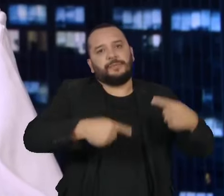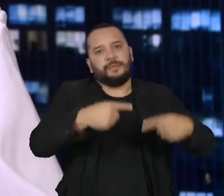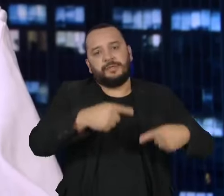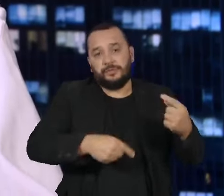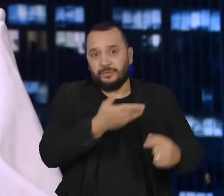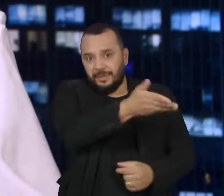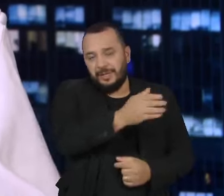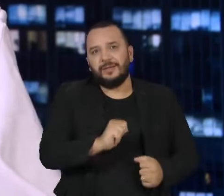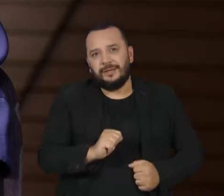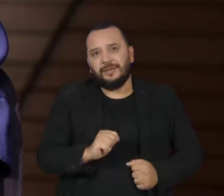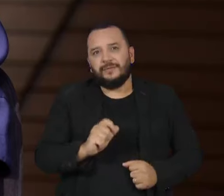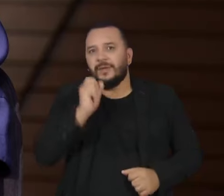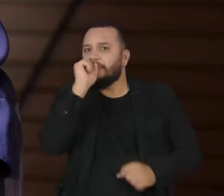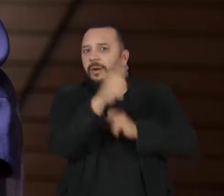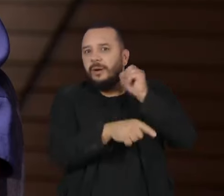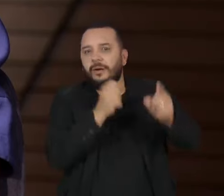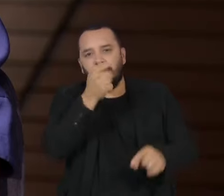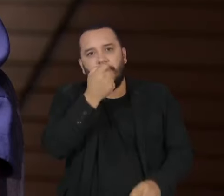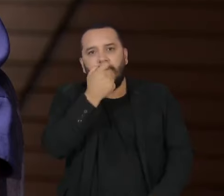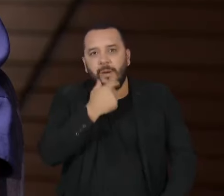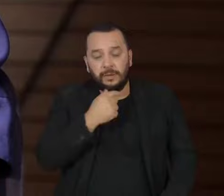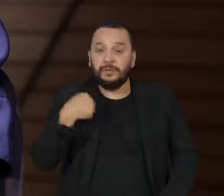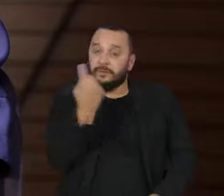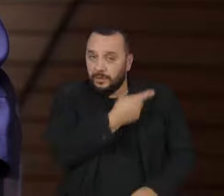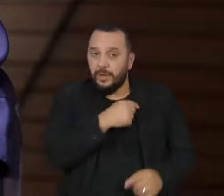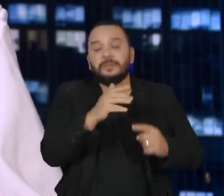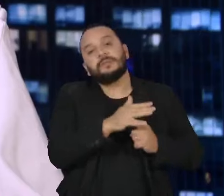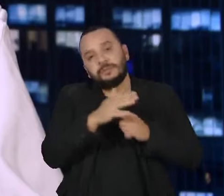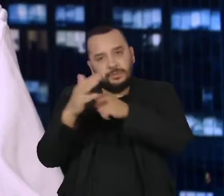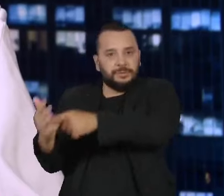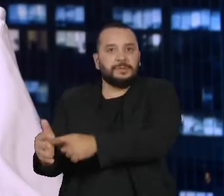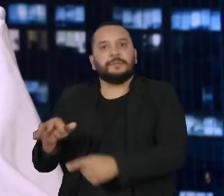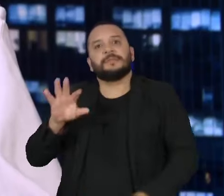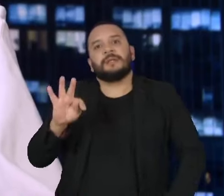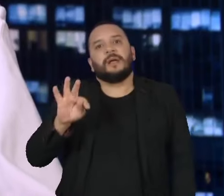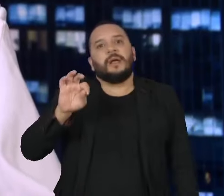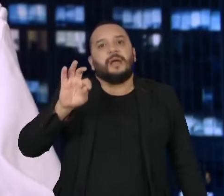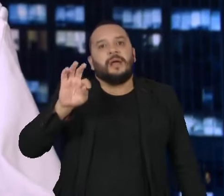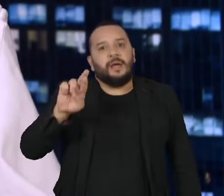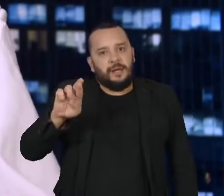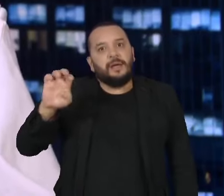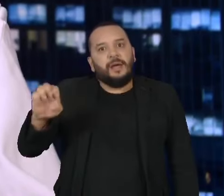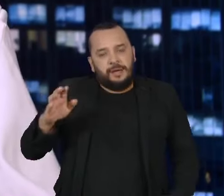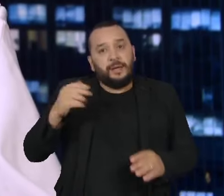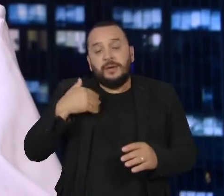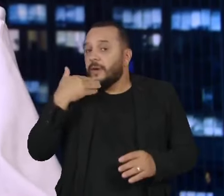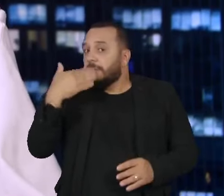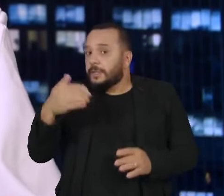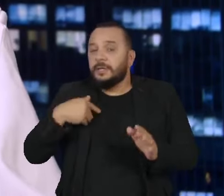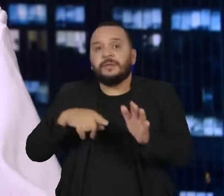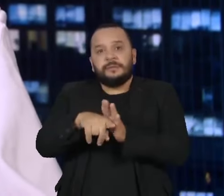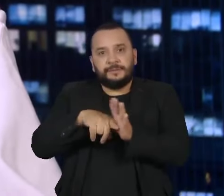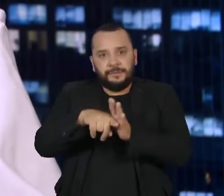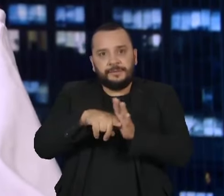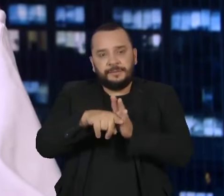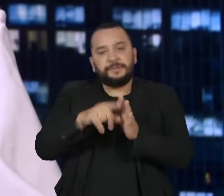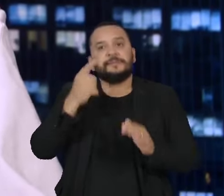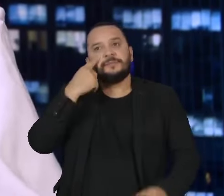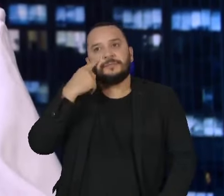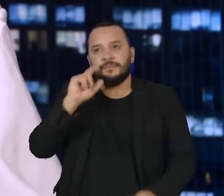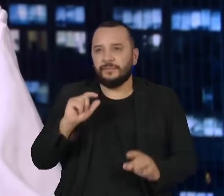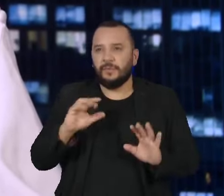Então, nós já entramos já no TRE e vamos pedir investigação, vamos atrás de